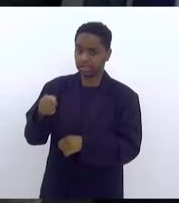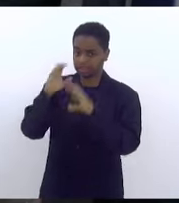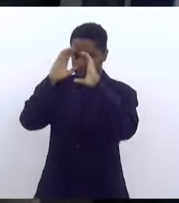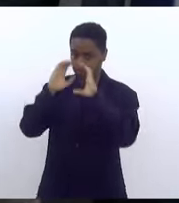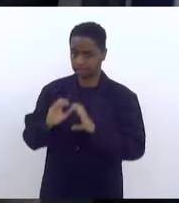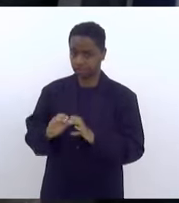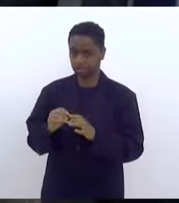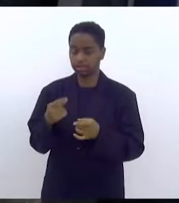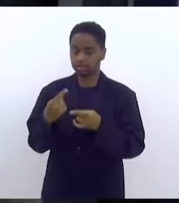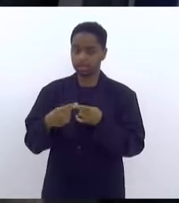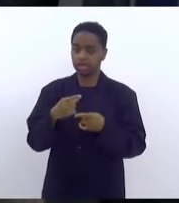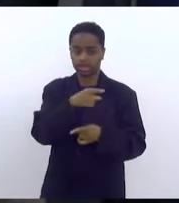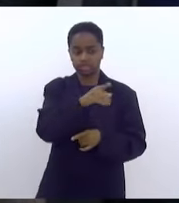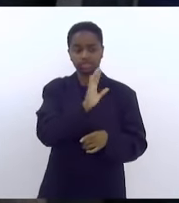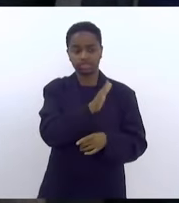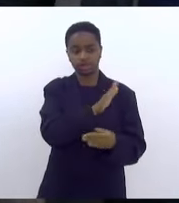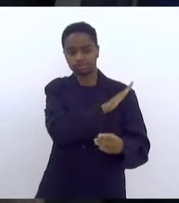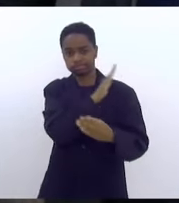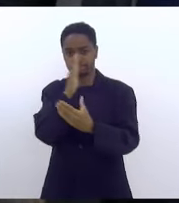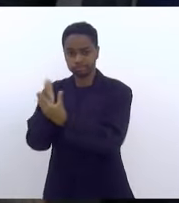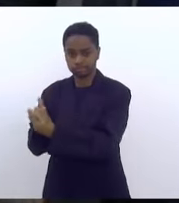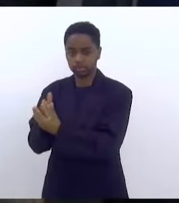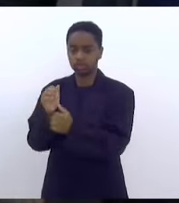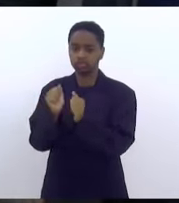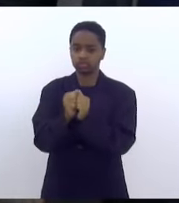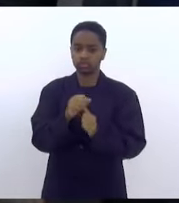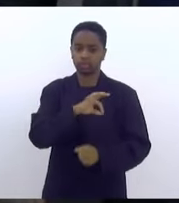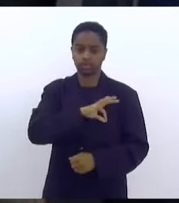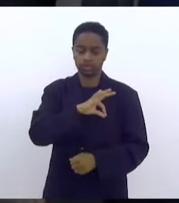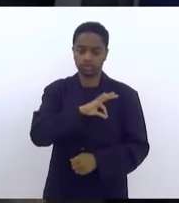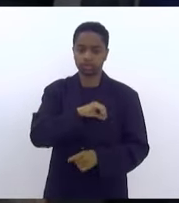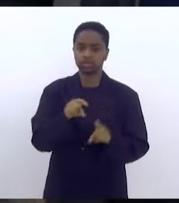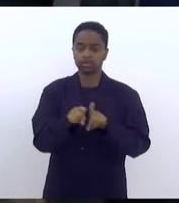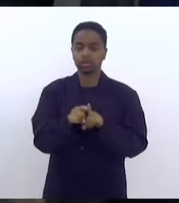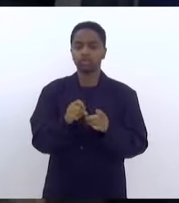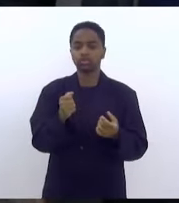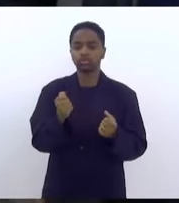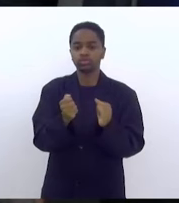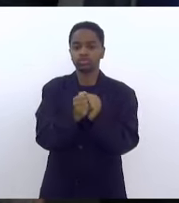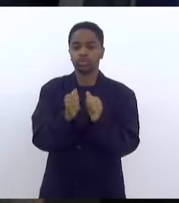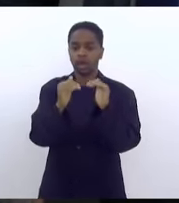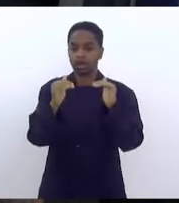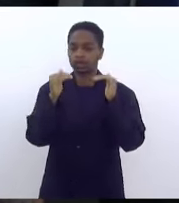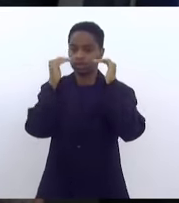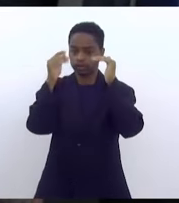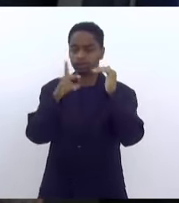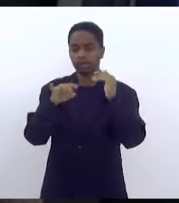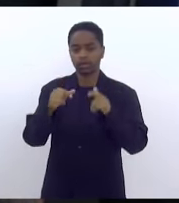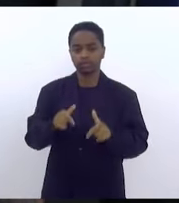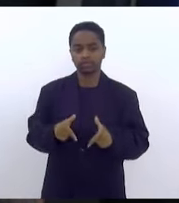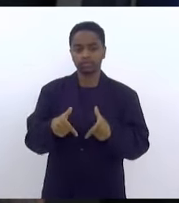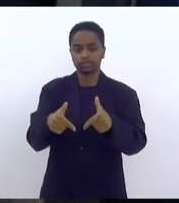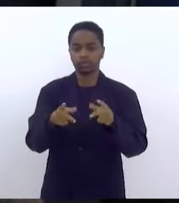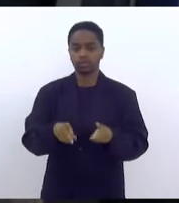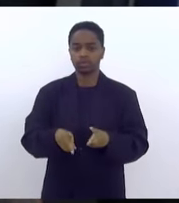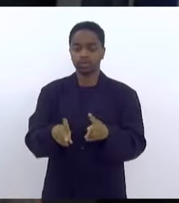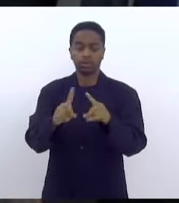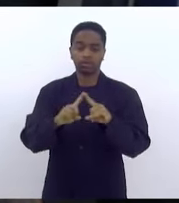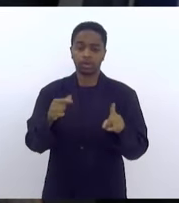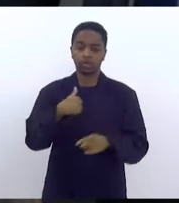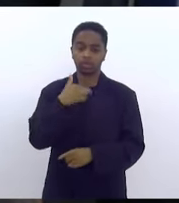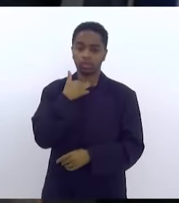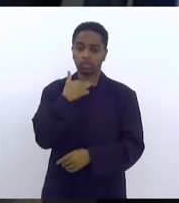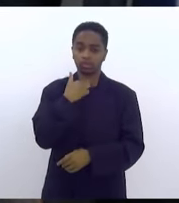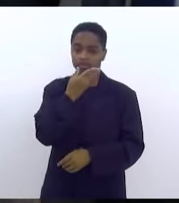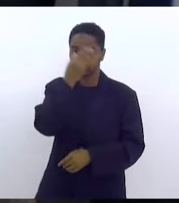redes sociais, já tomou as medidas necessárias junto à delegacia de polícia, junto às autoridades, vai levar a cabo, mas eu não poderia deixar de passar